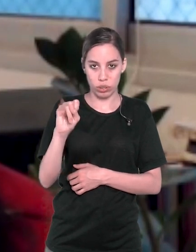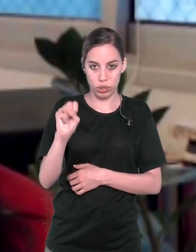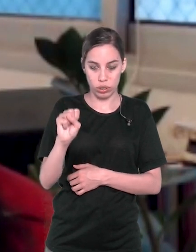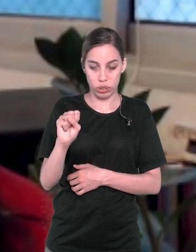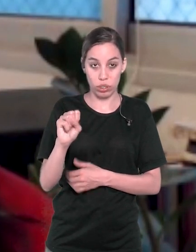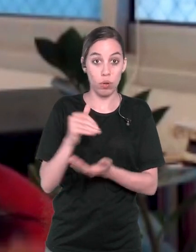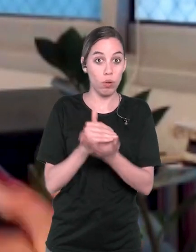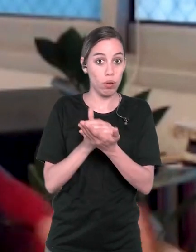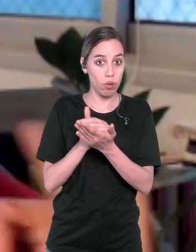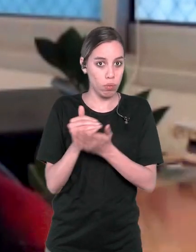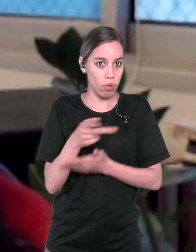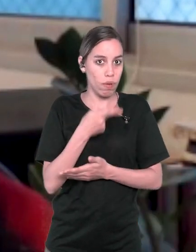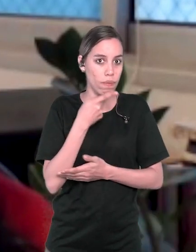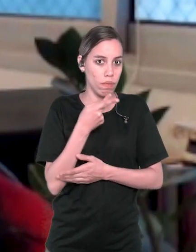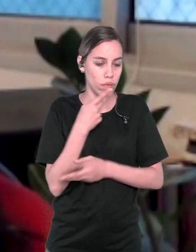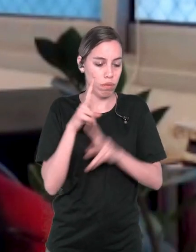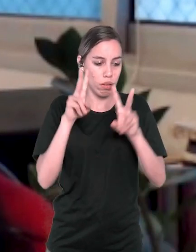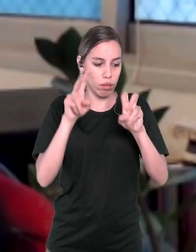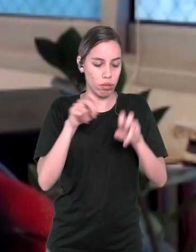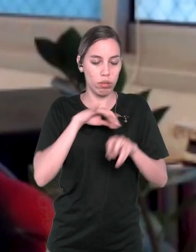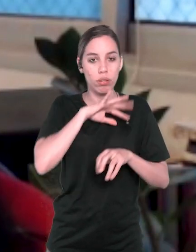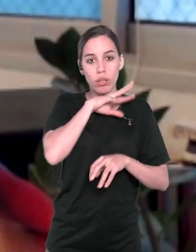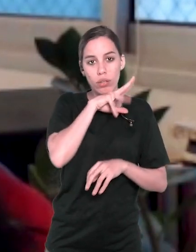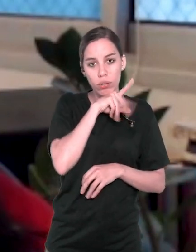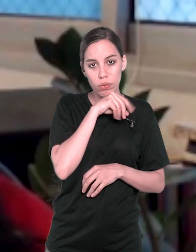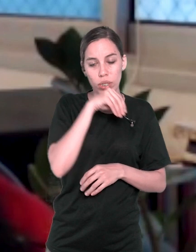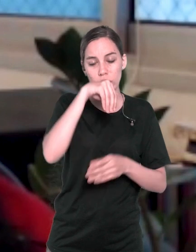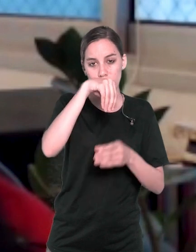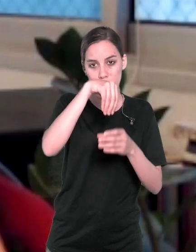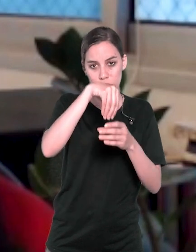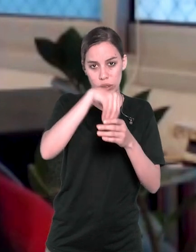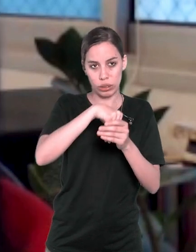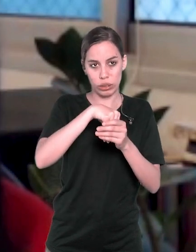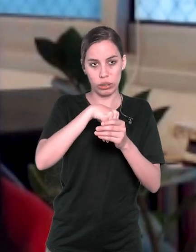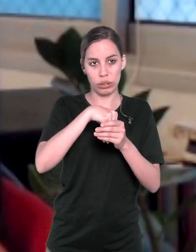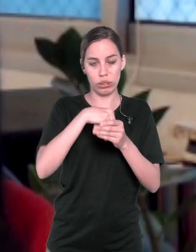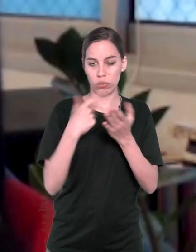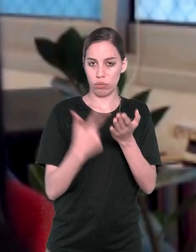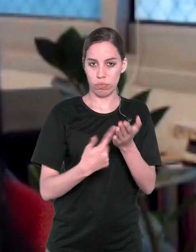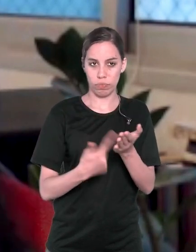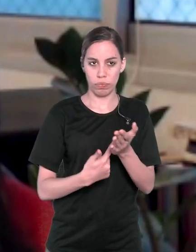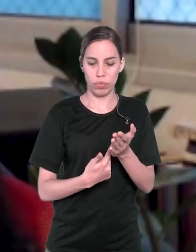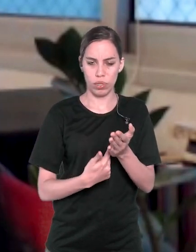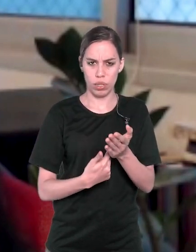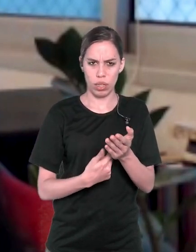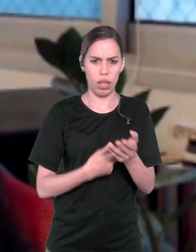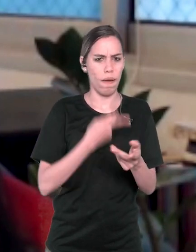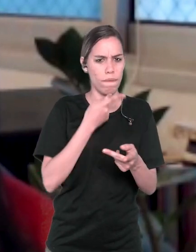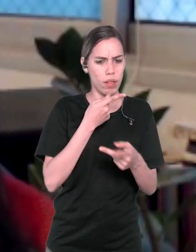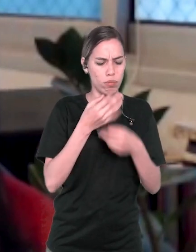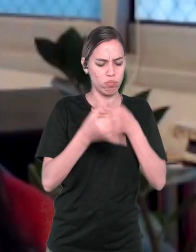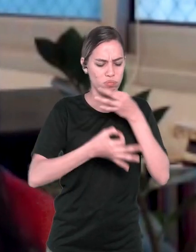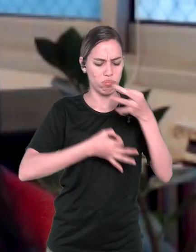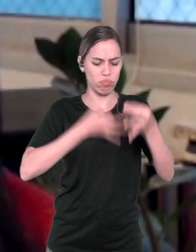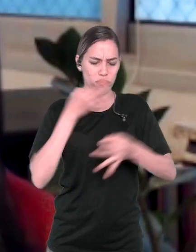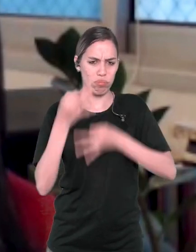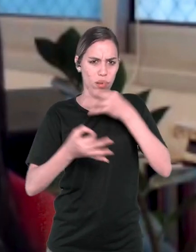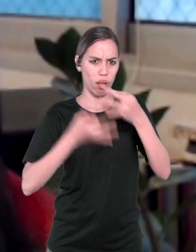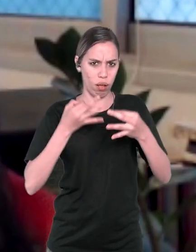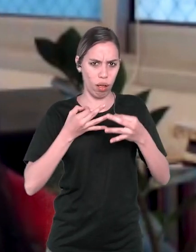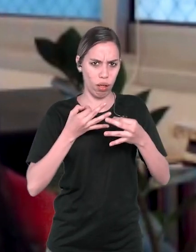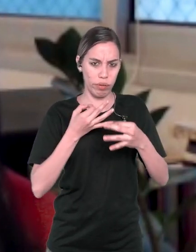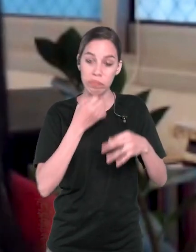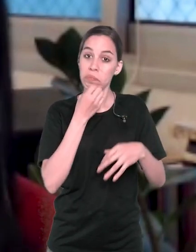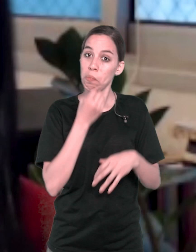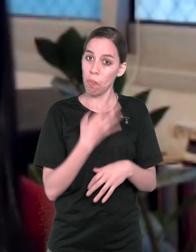na literatura sob esse prisma, inclusive com críticas muito contundentes